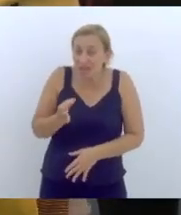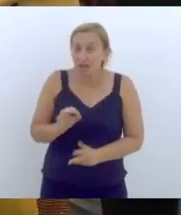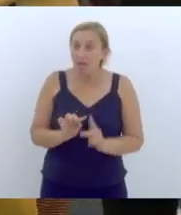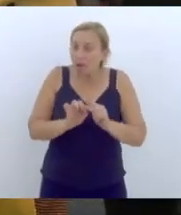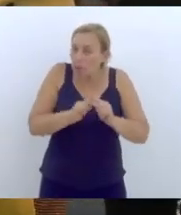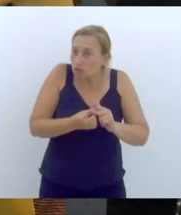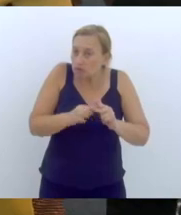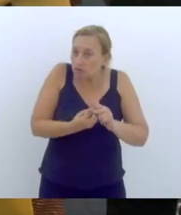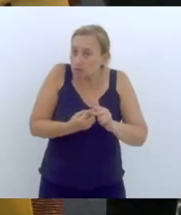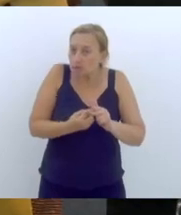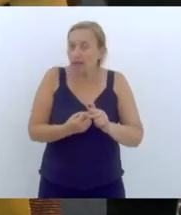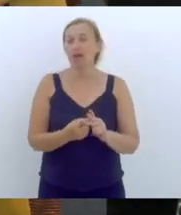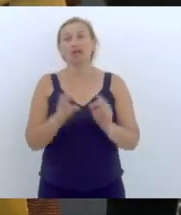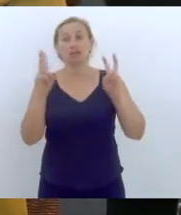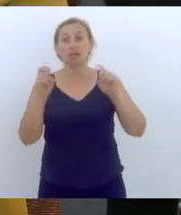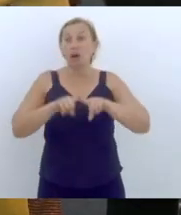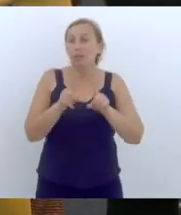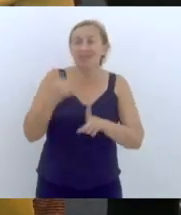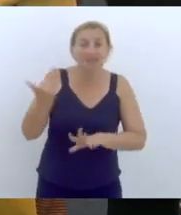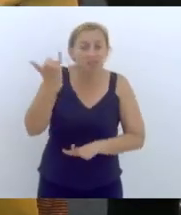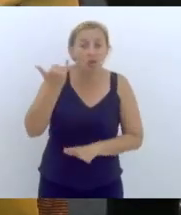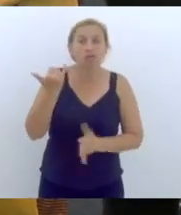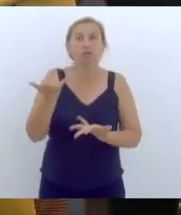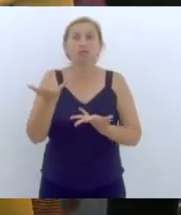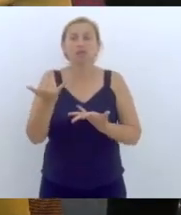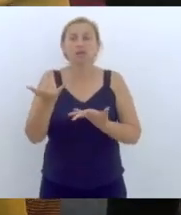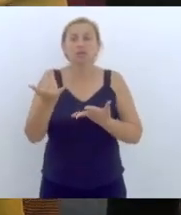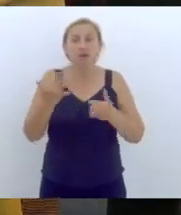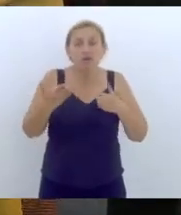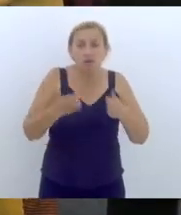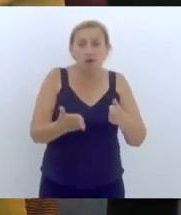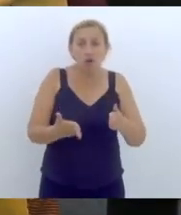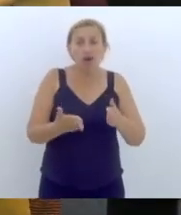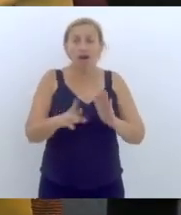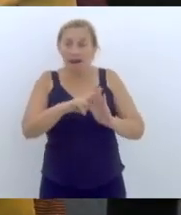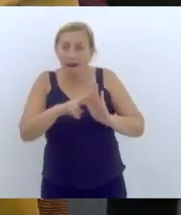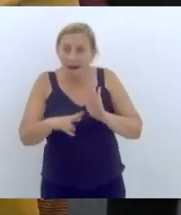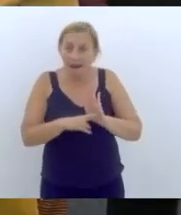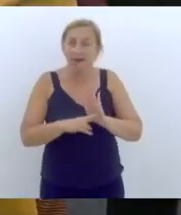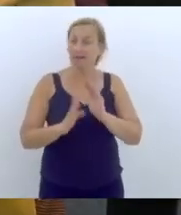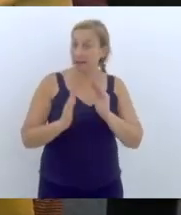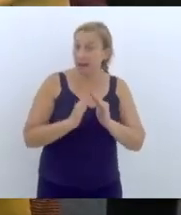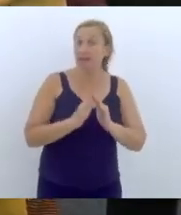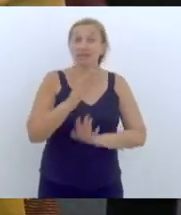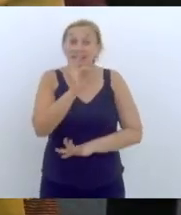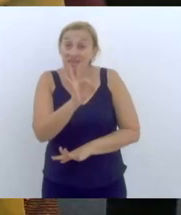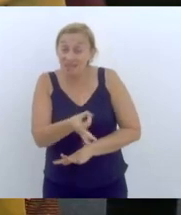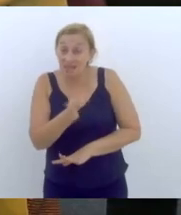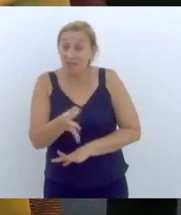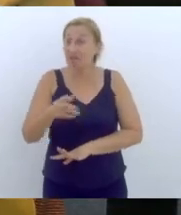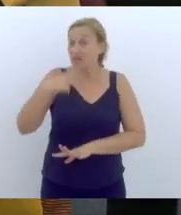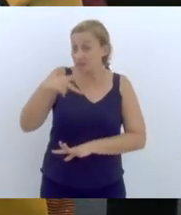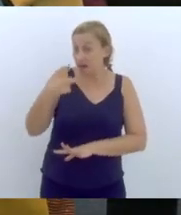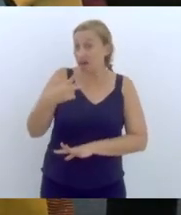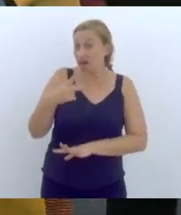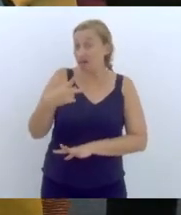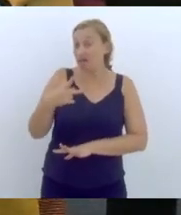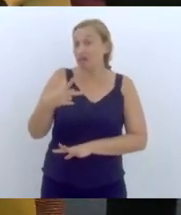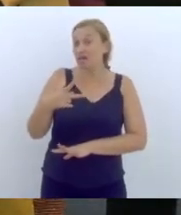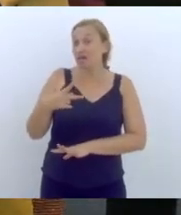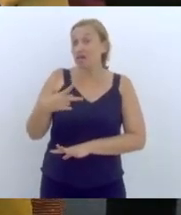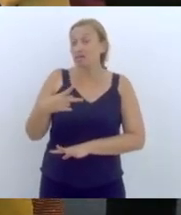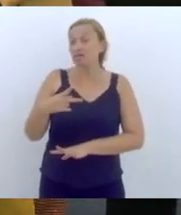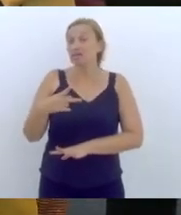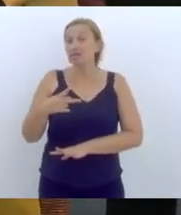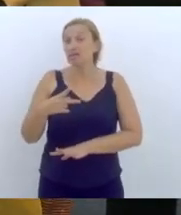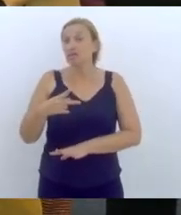refazer esse procedimento. Mas é só importante para firmar. O regimento realmente fala que o parecer feito, né, está